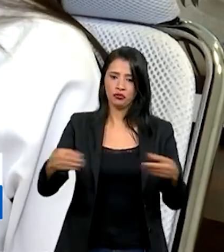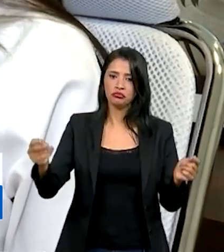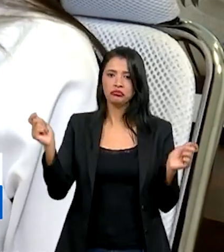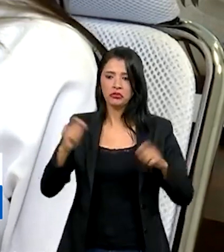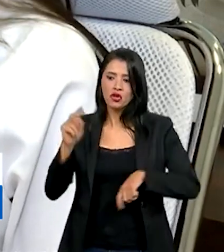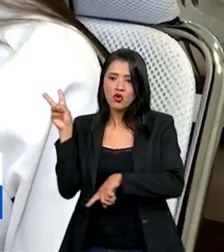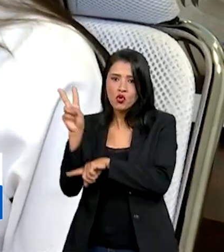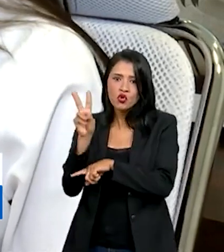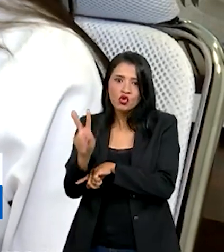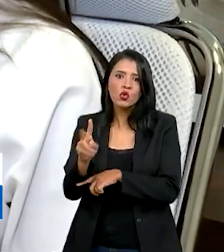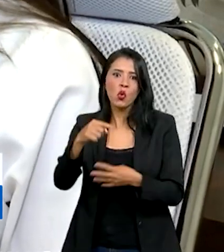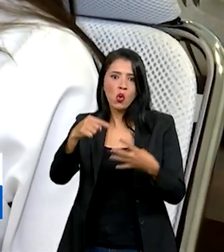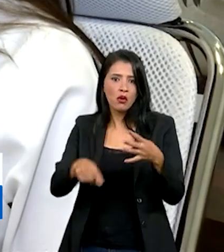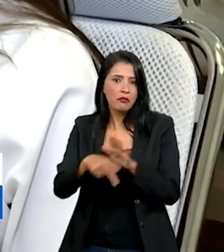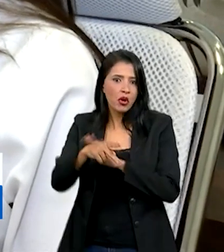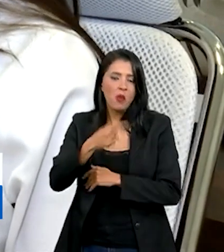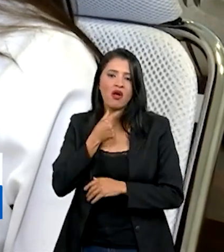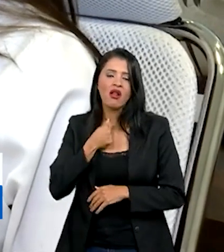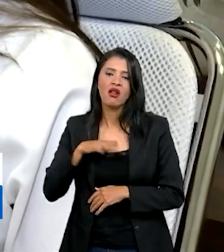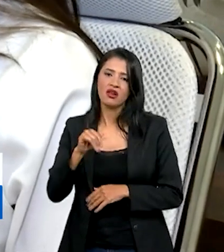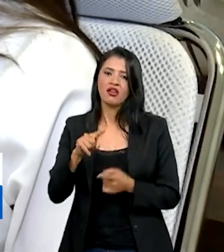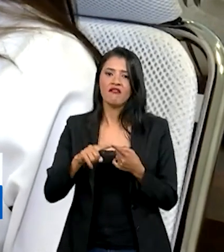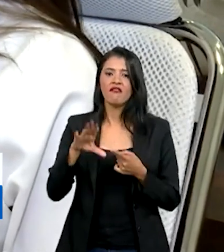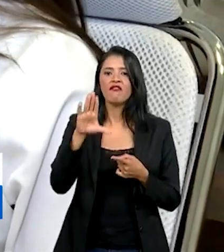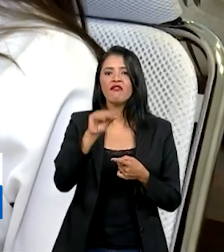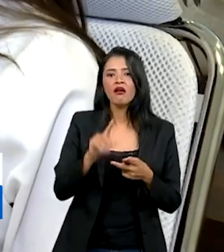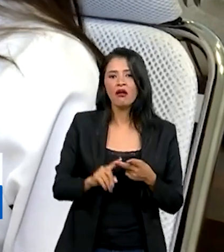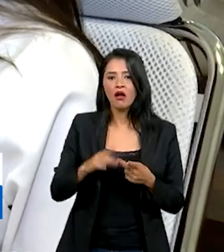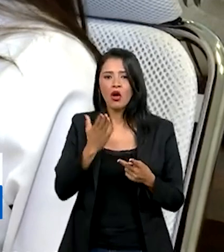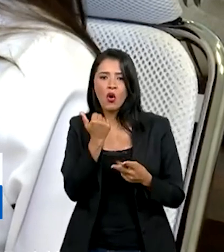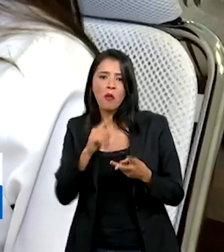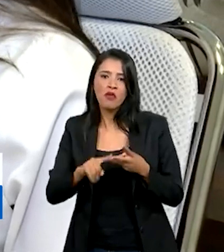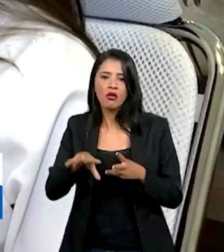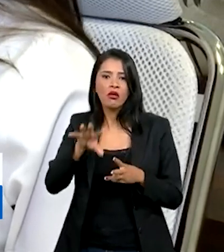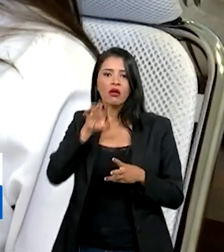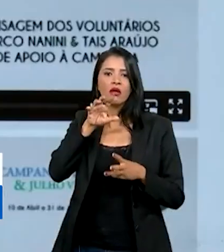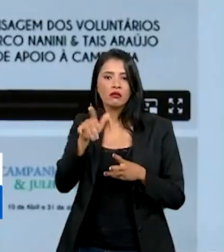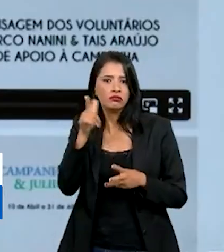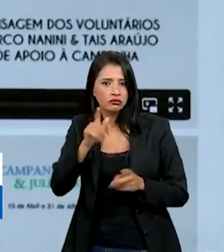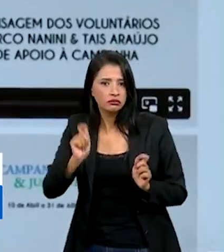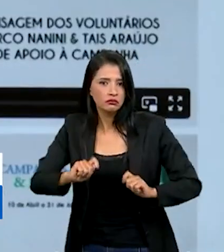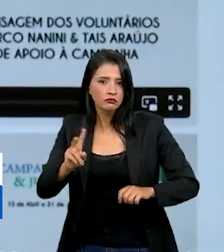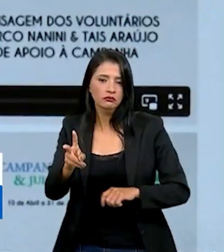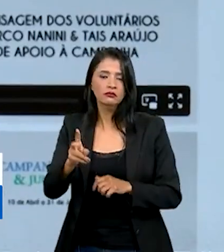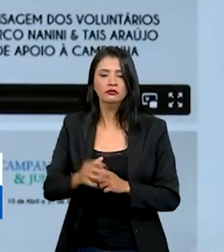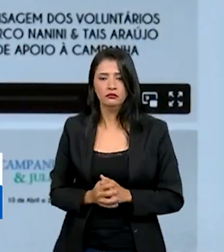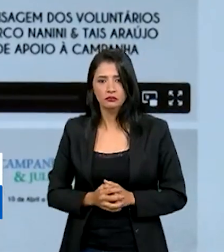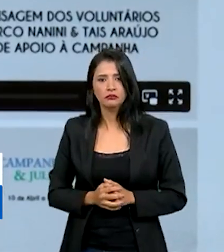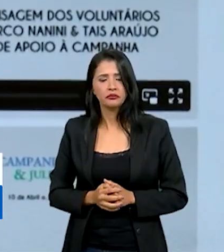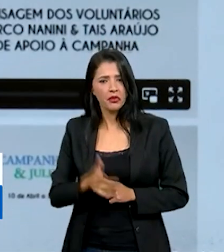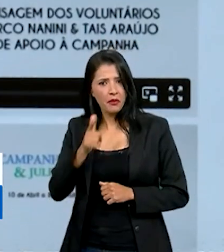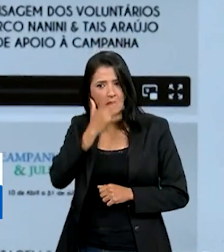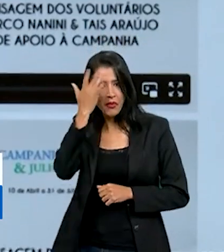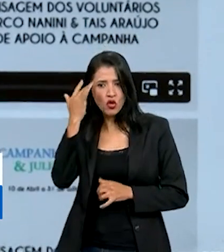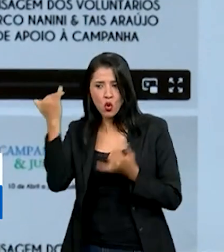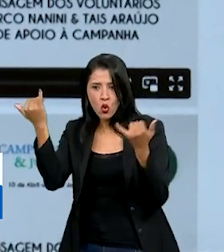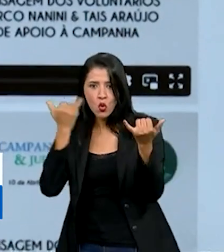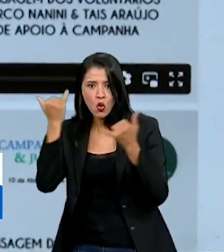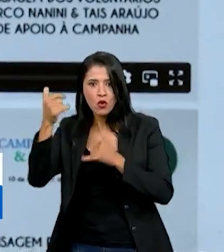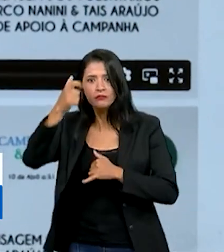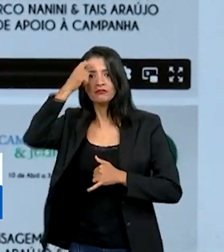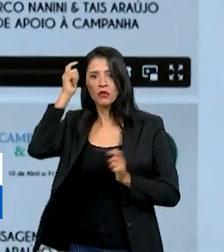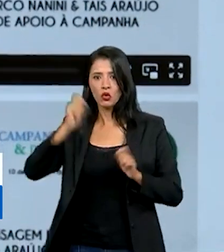preservar as funções da laringe, que são falar, comer e respirar. E para conscientizar sobre o